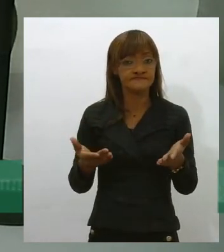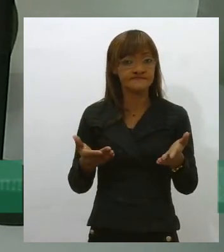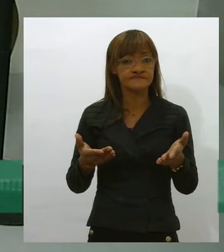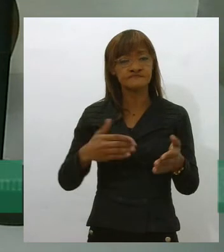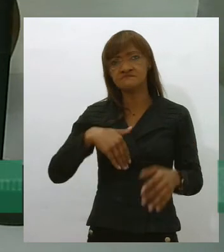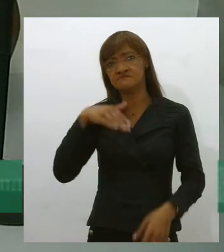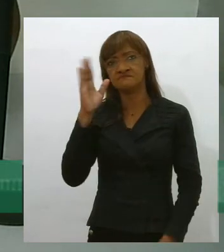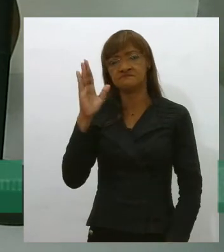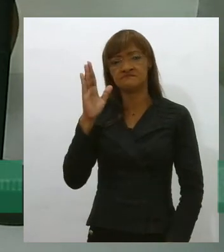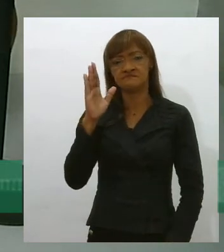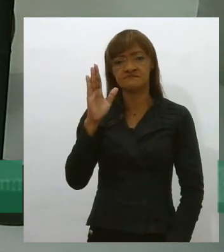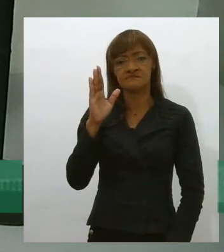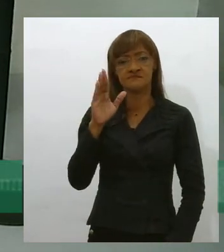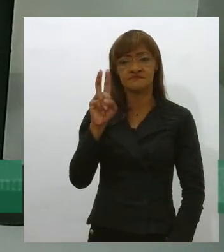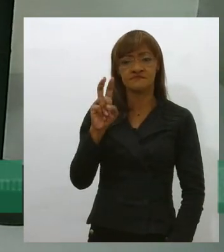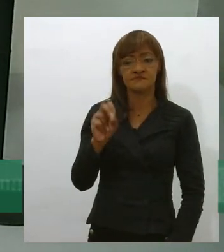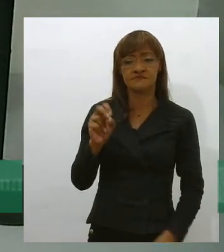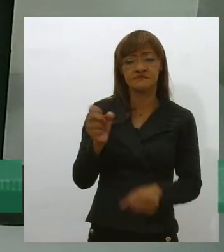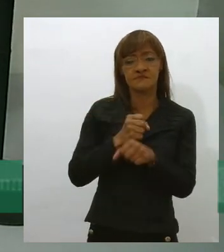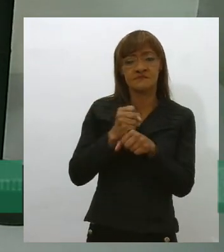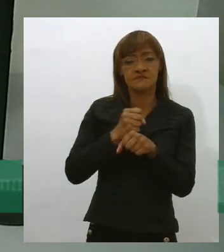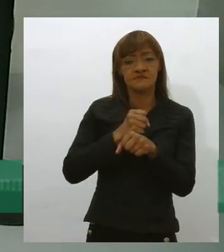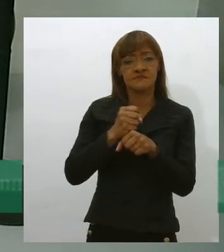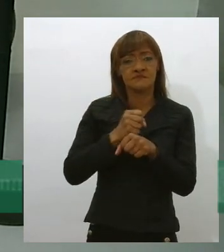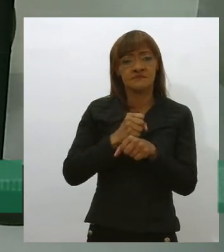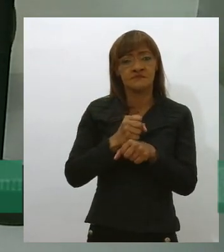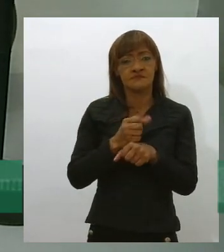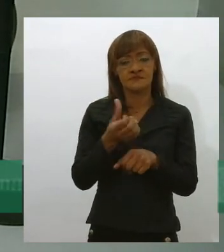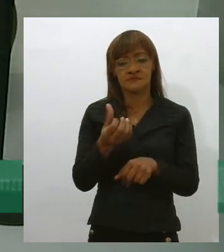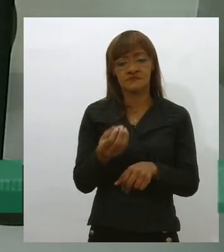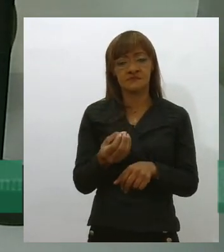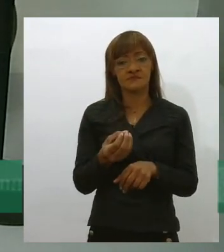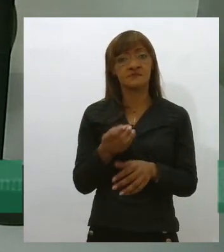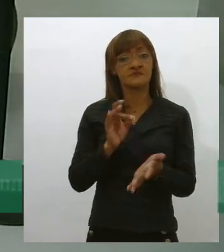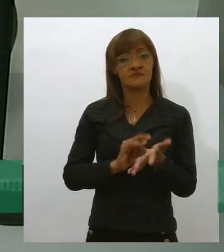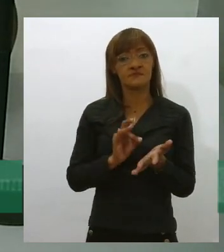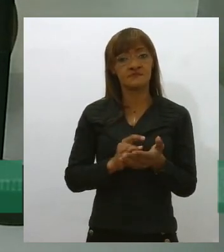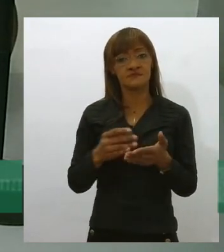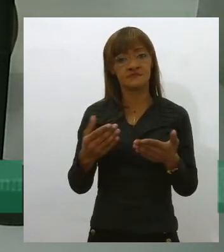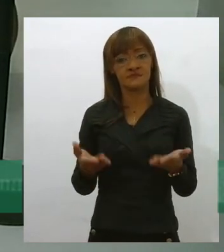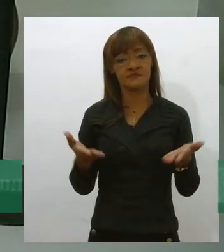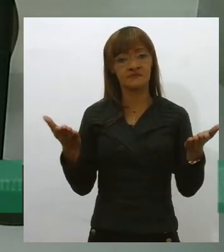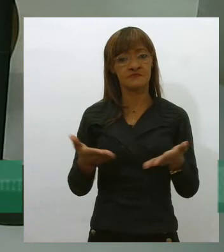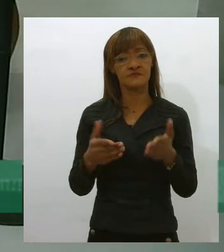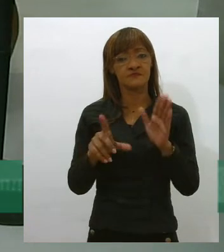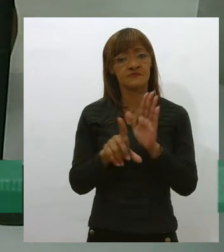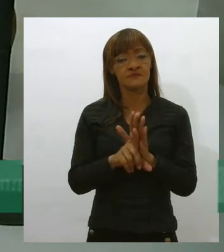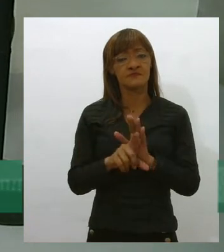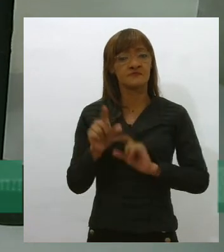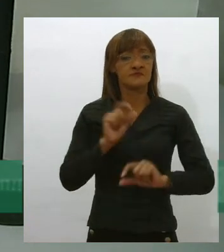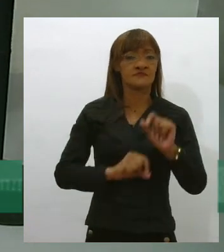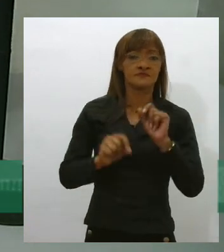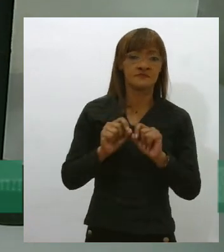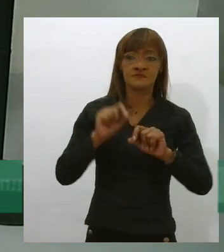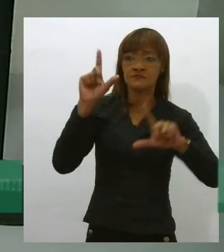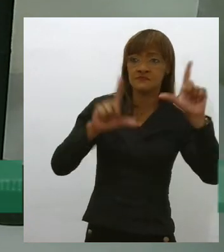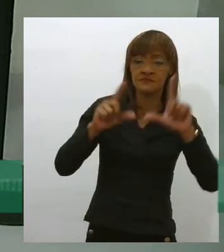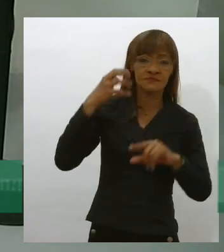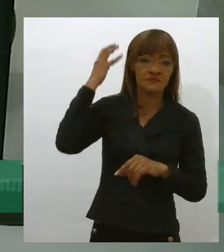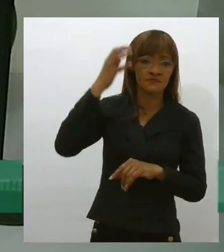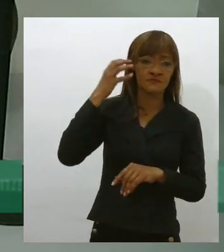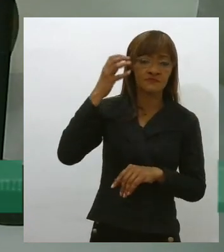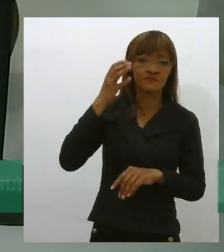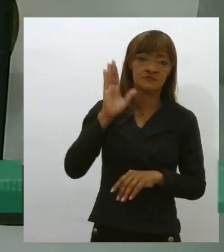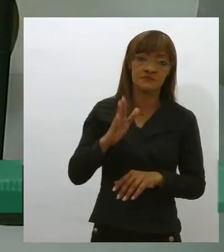há 50 anos mais de 60 anos a verdade uma legislação que rádio e televisão passaram por Grosso